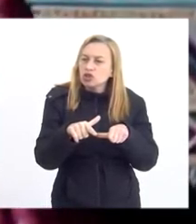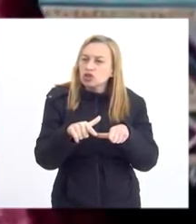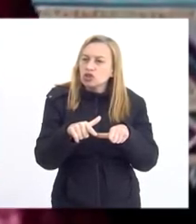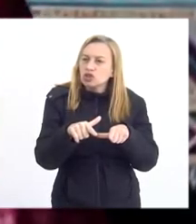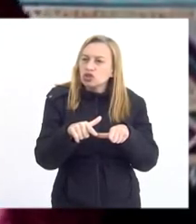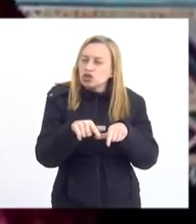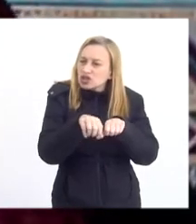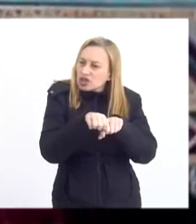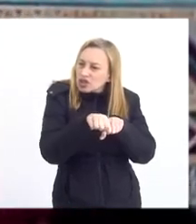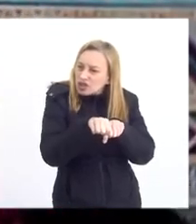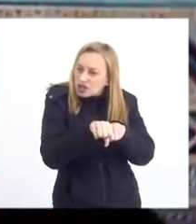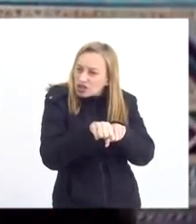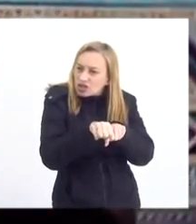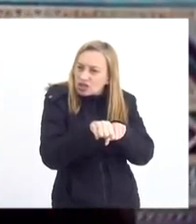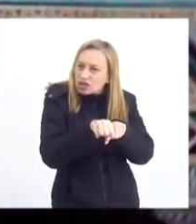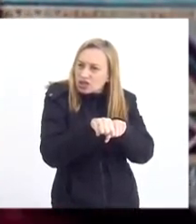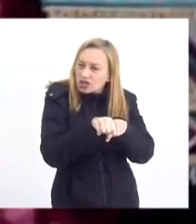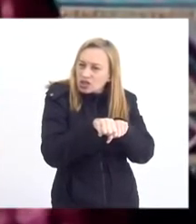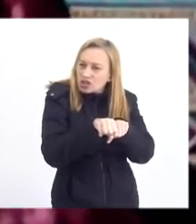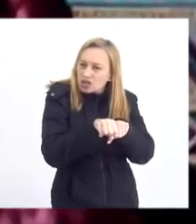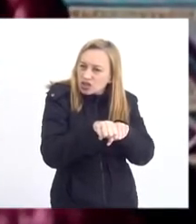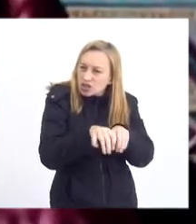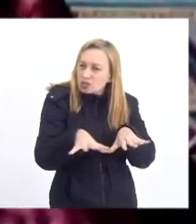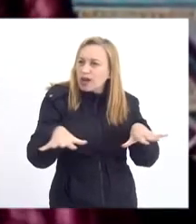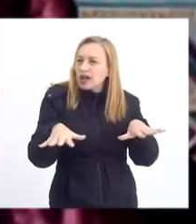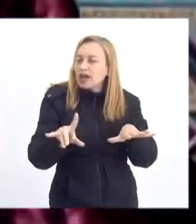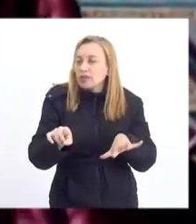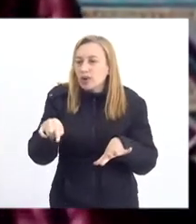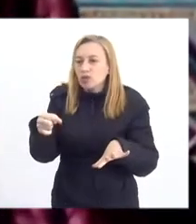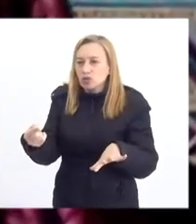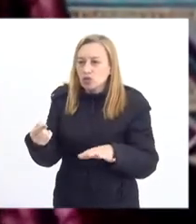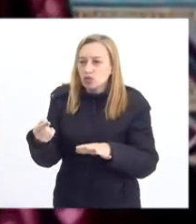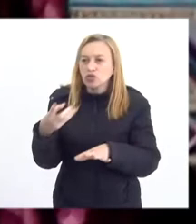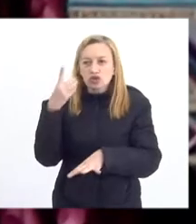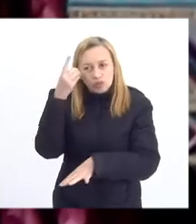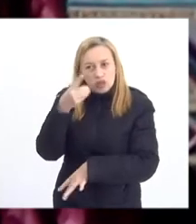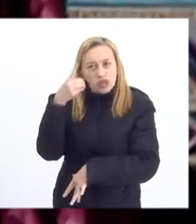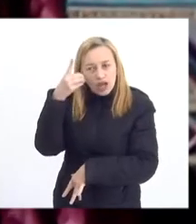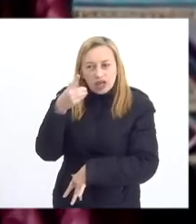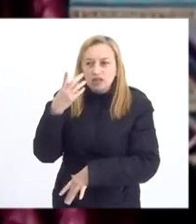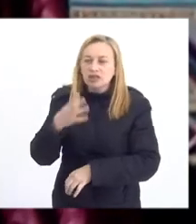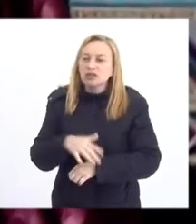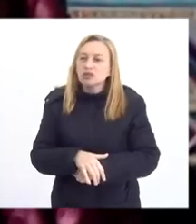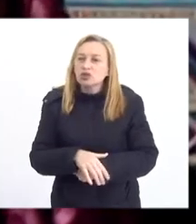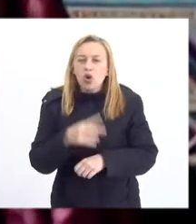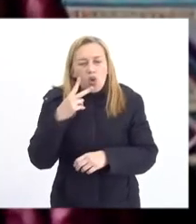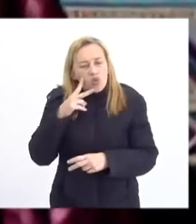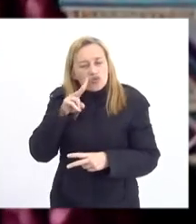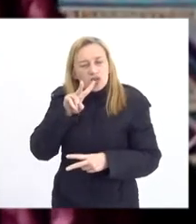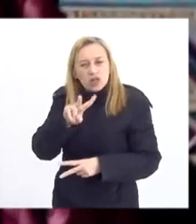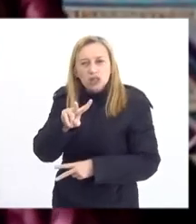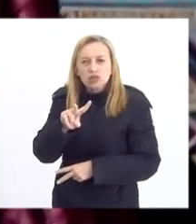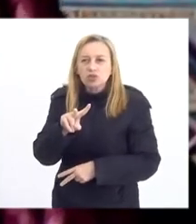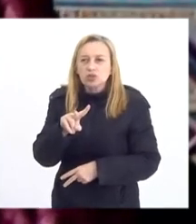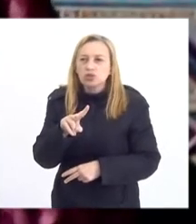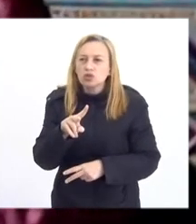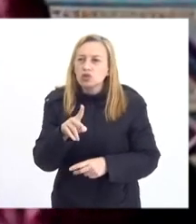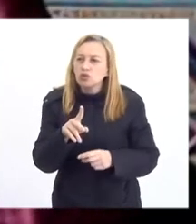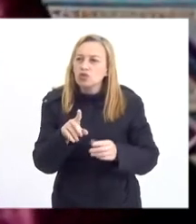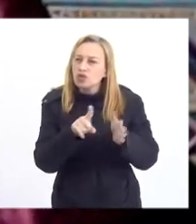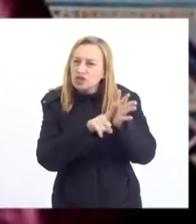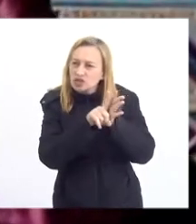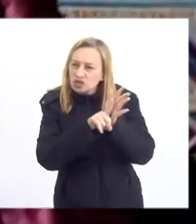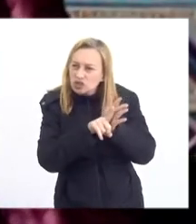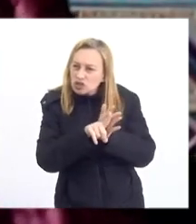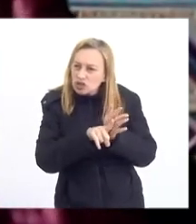contaminar um pouco os deputados, sabe? Eu acho que, por vezes, e olhando, né, e eu vou fazer uma menção